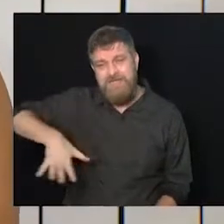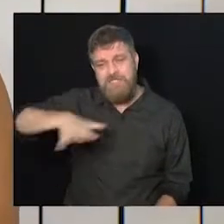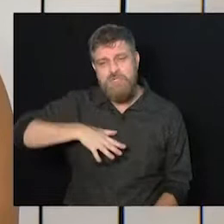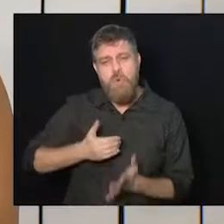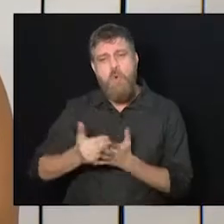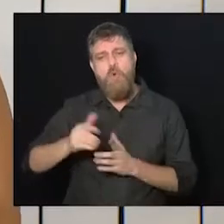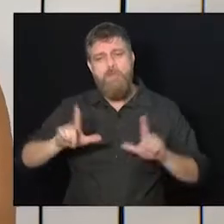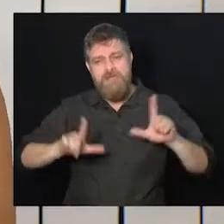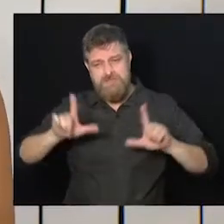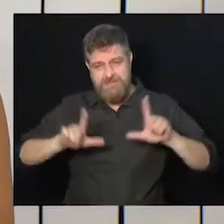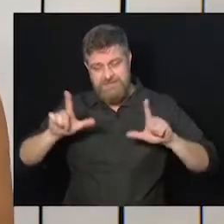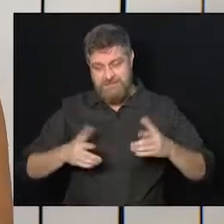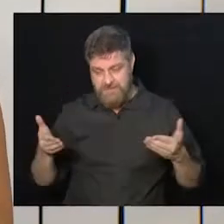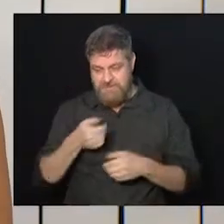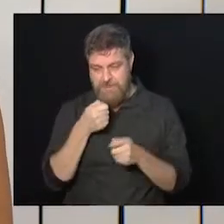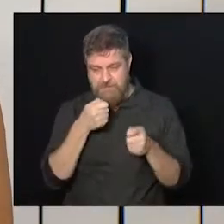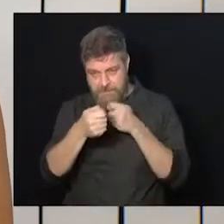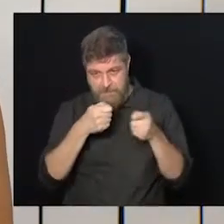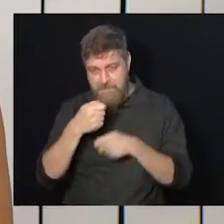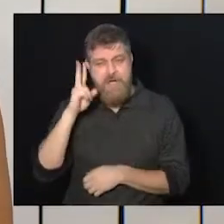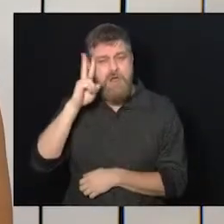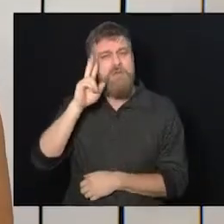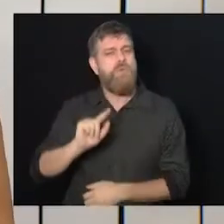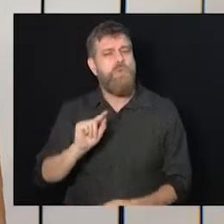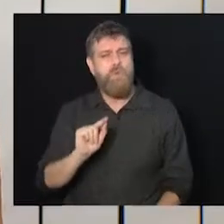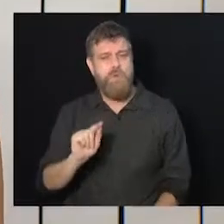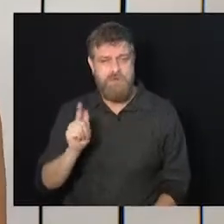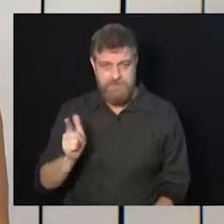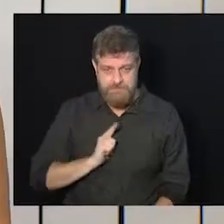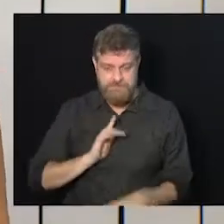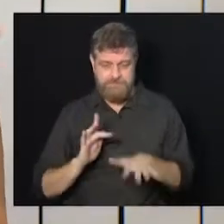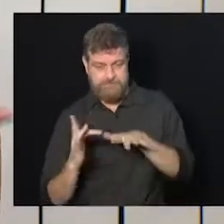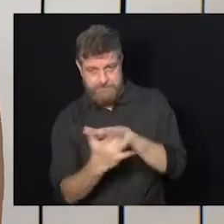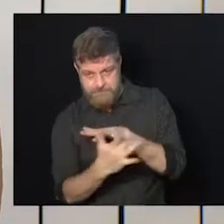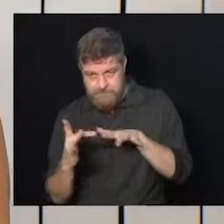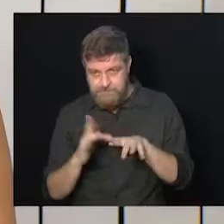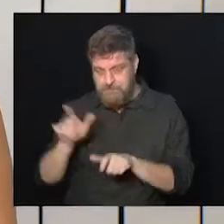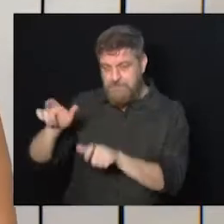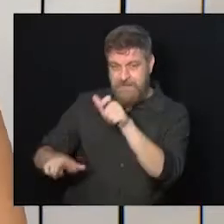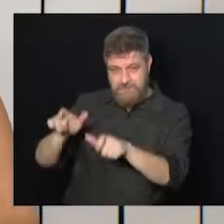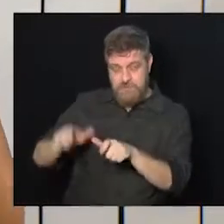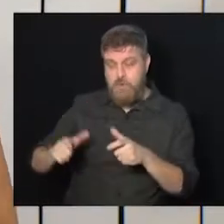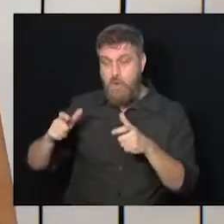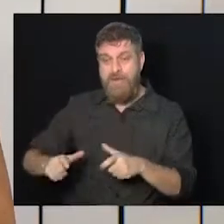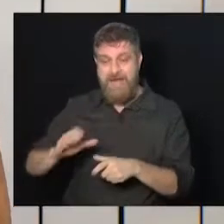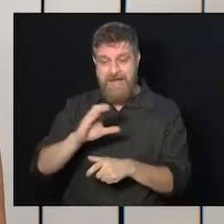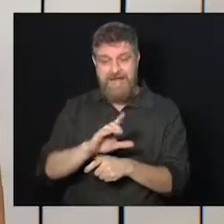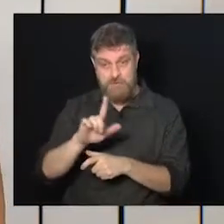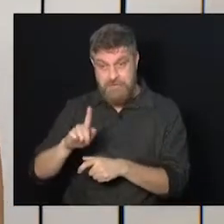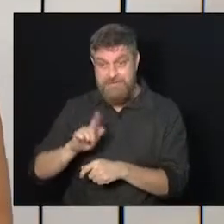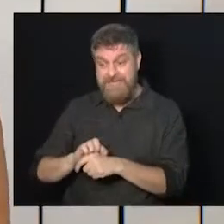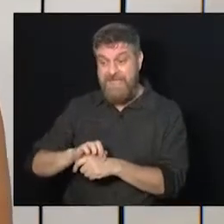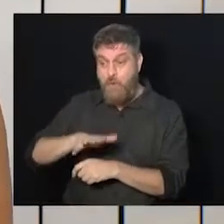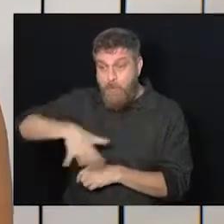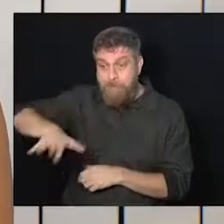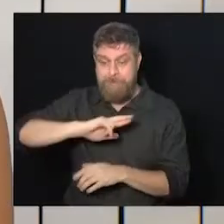comecinho do programa, eu lembrei que, através das redes sociais, moradores do Jardim Carlos Gomes, que é uma área de proteção